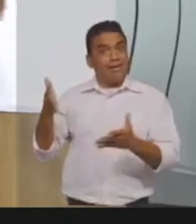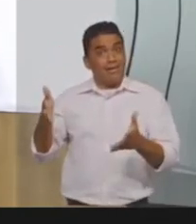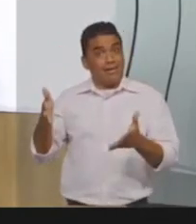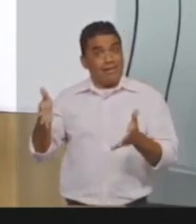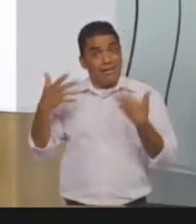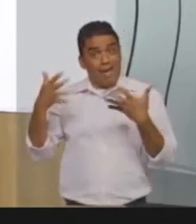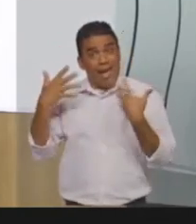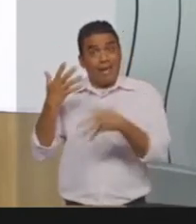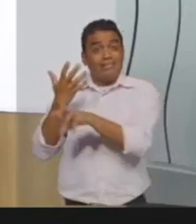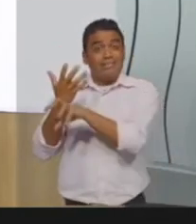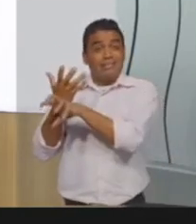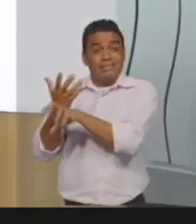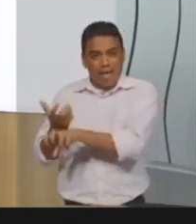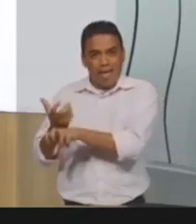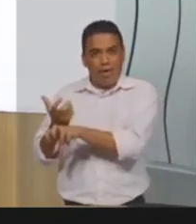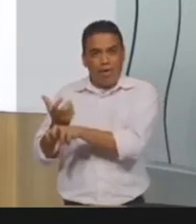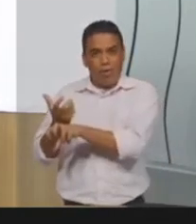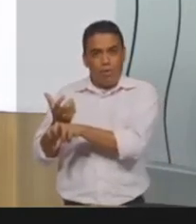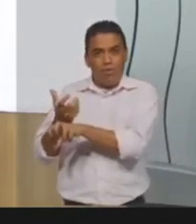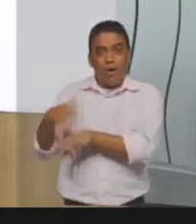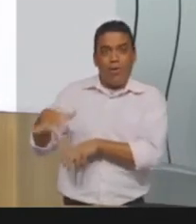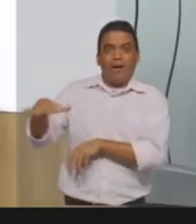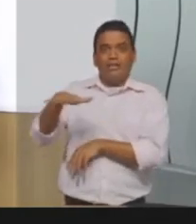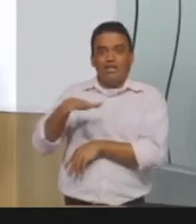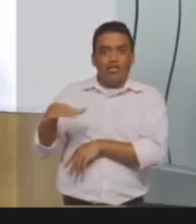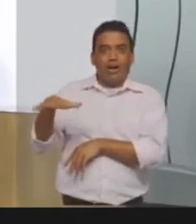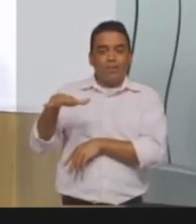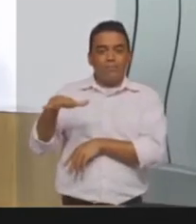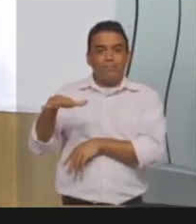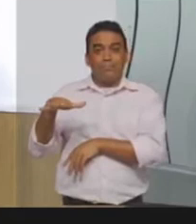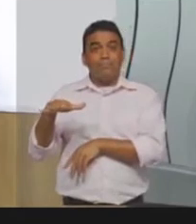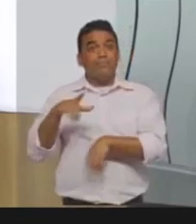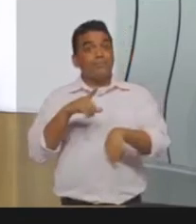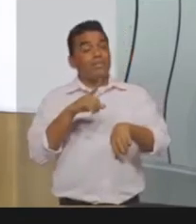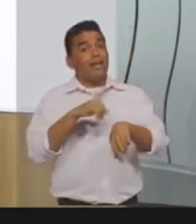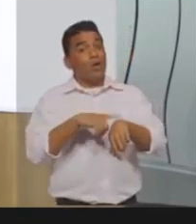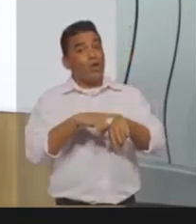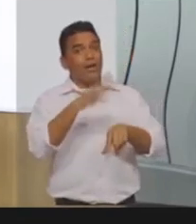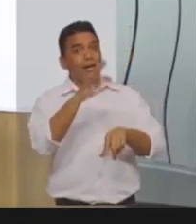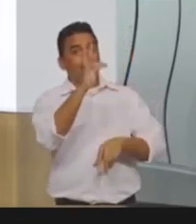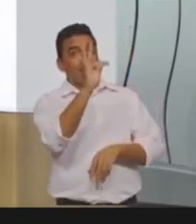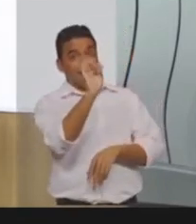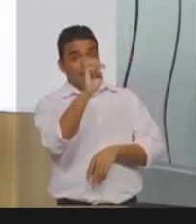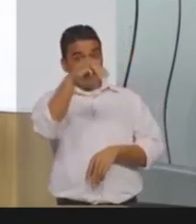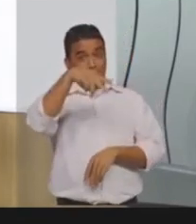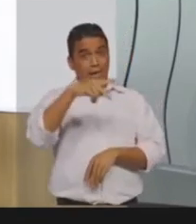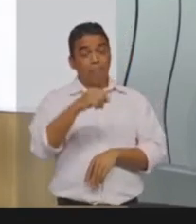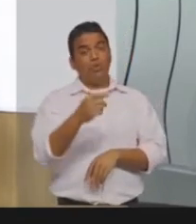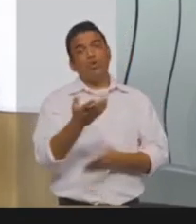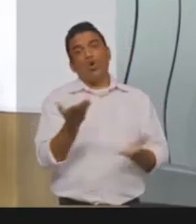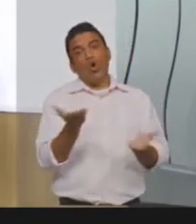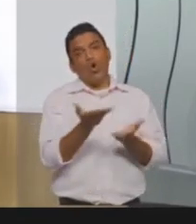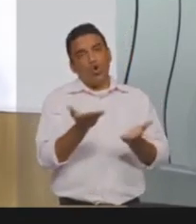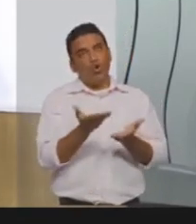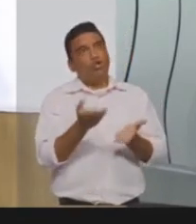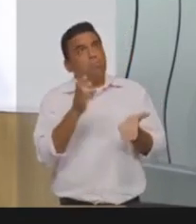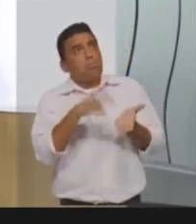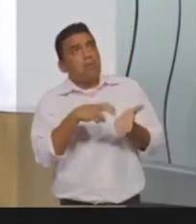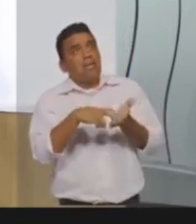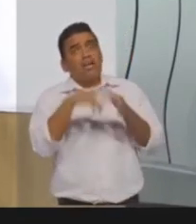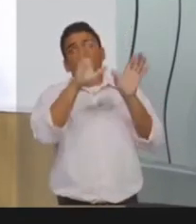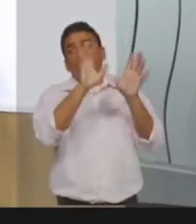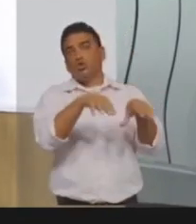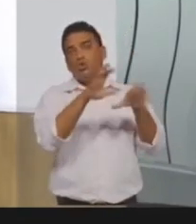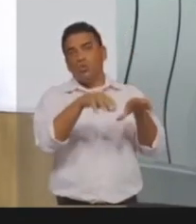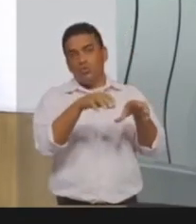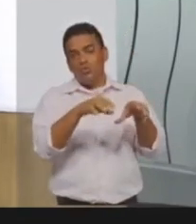você está falando de uma região, o termo clima é adequado. Agora, o dia hoje amanheceu chuvoso, então o tempo